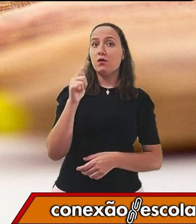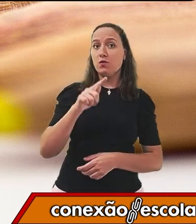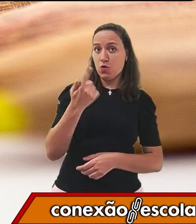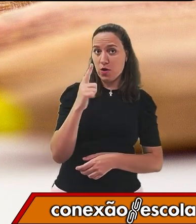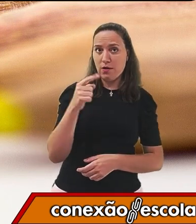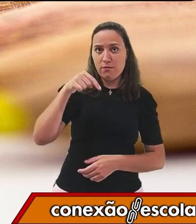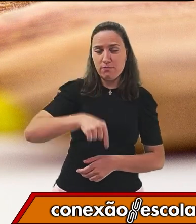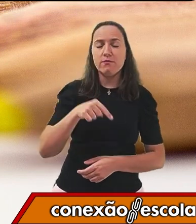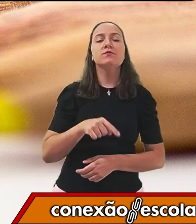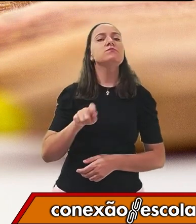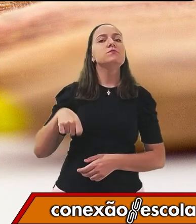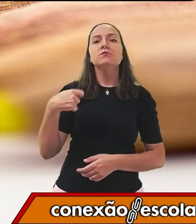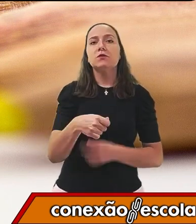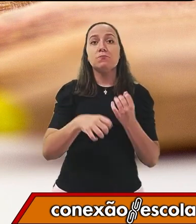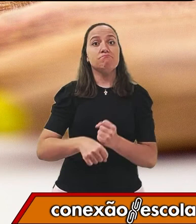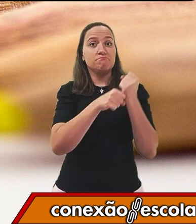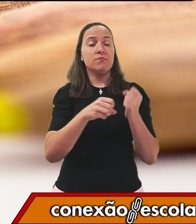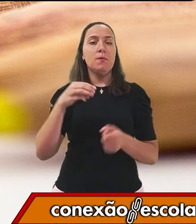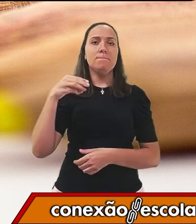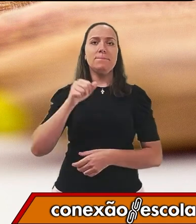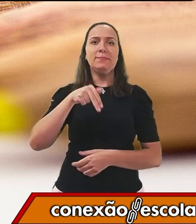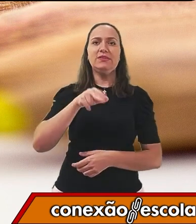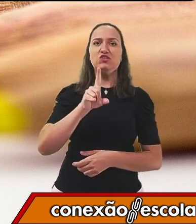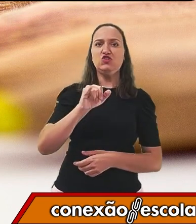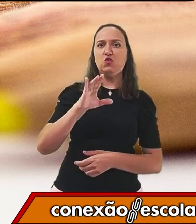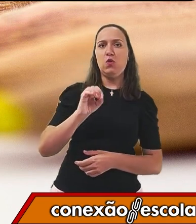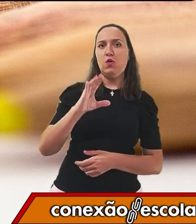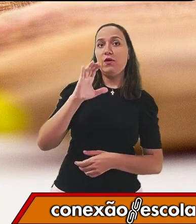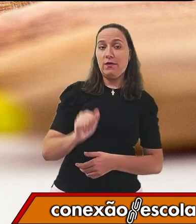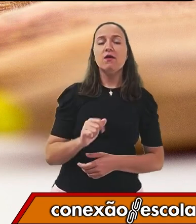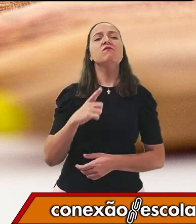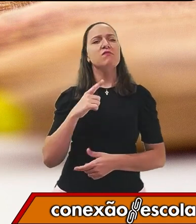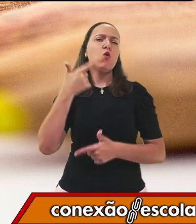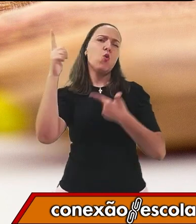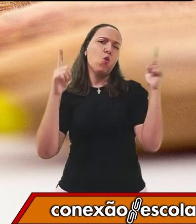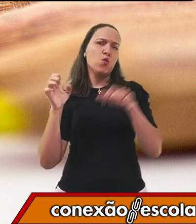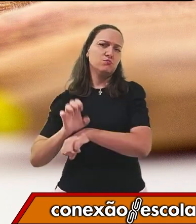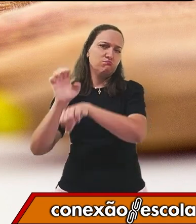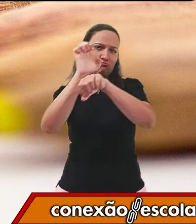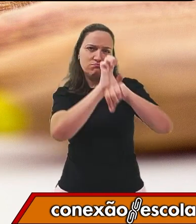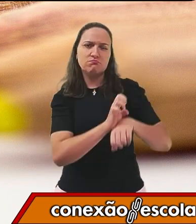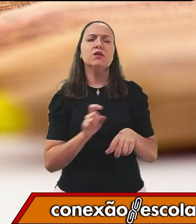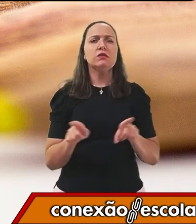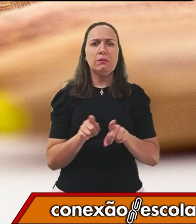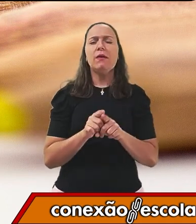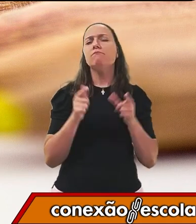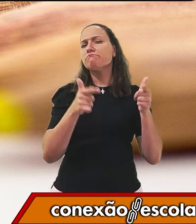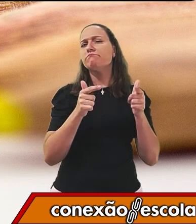a conhecemos como mandioca, mas há em outros lugares que conhece